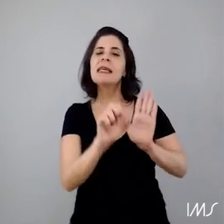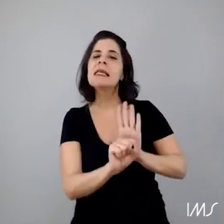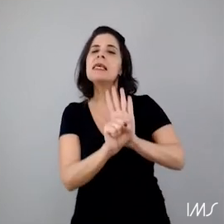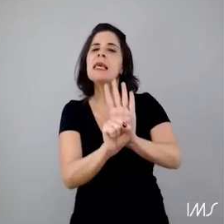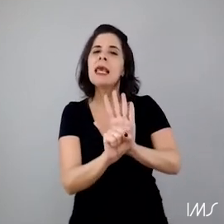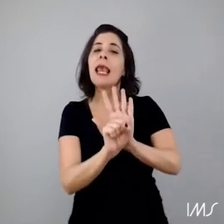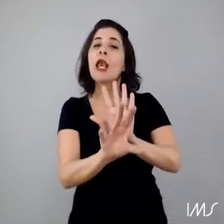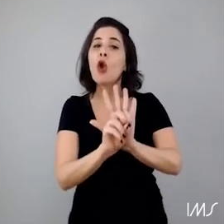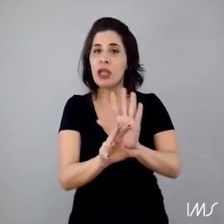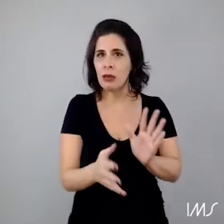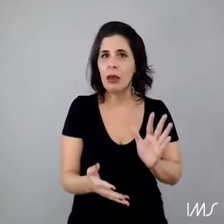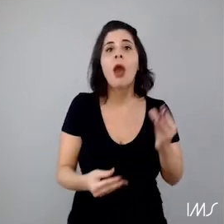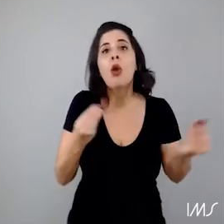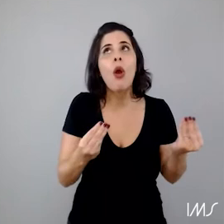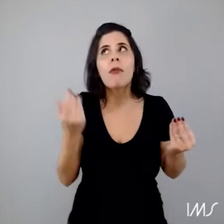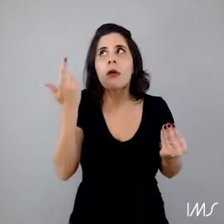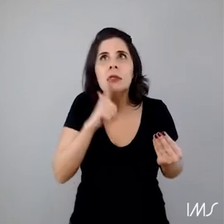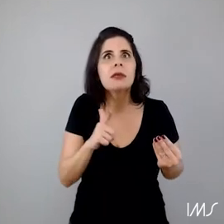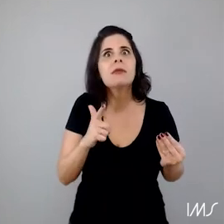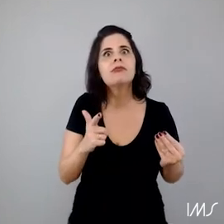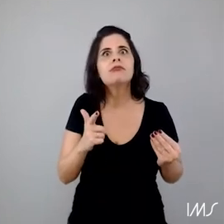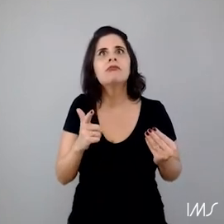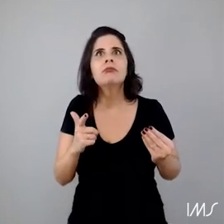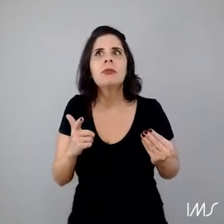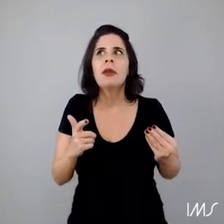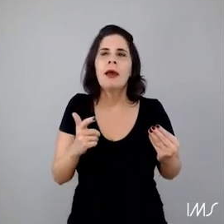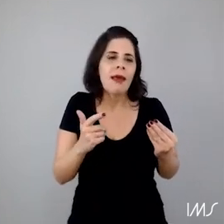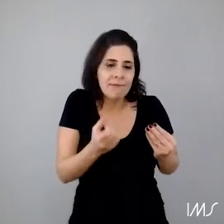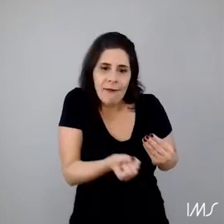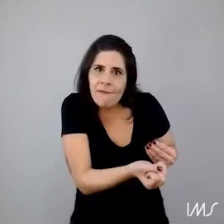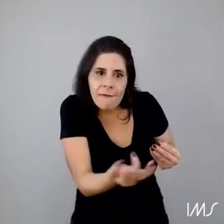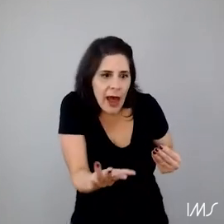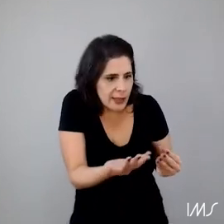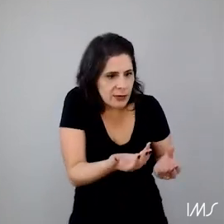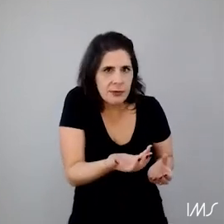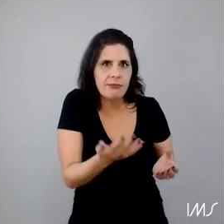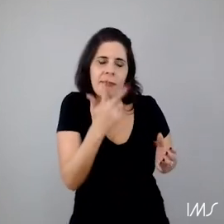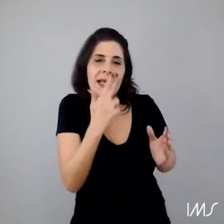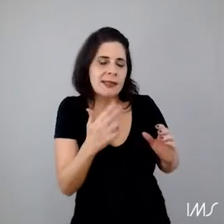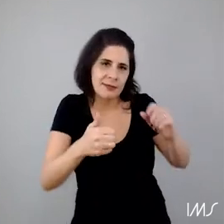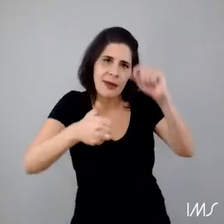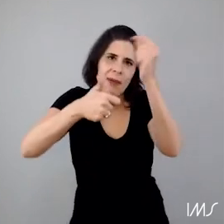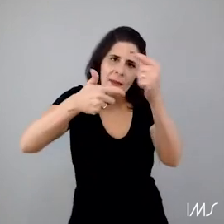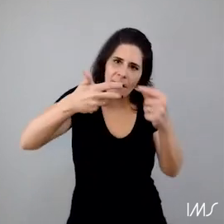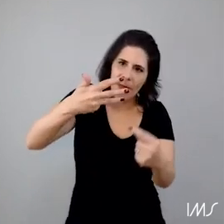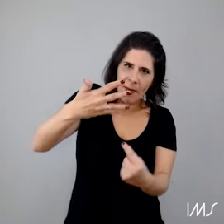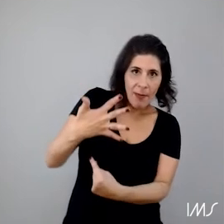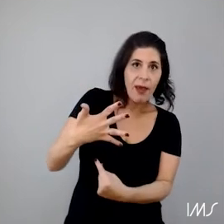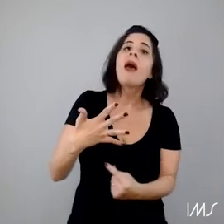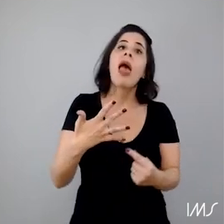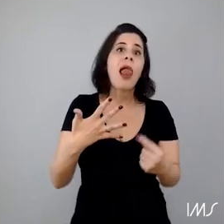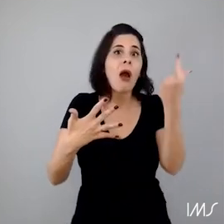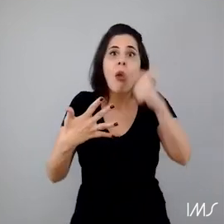informação e expressão, dentre uma gama extensa de aspectos expandidos em mais de